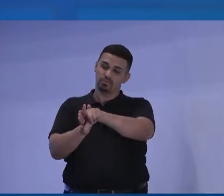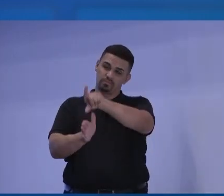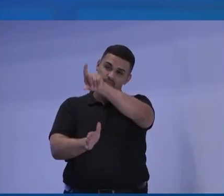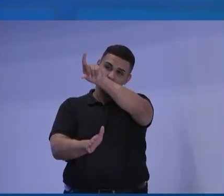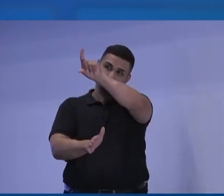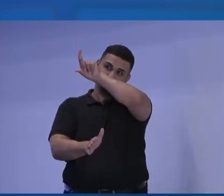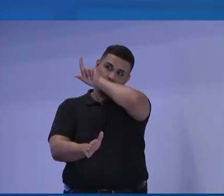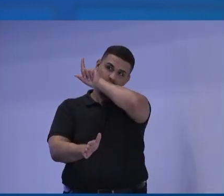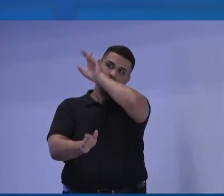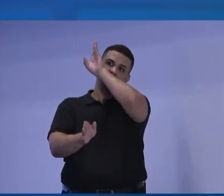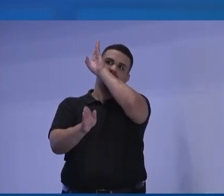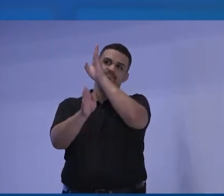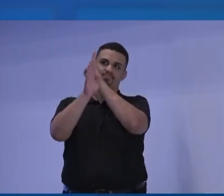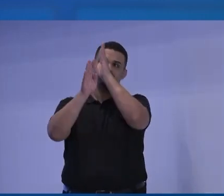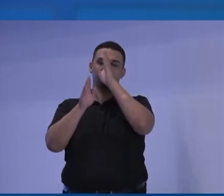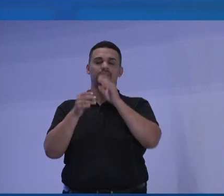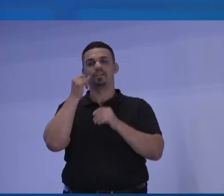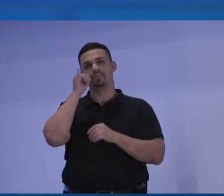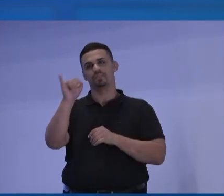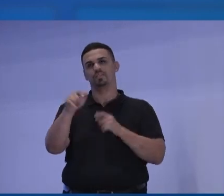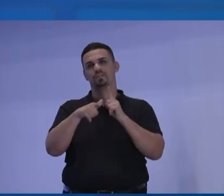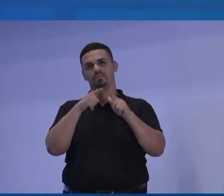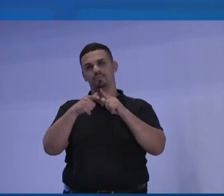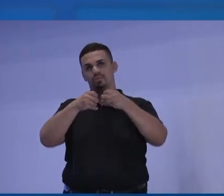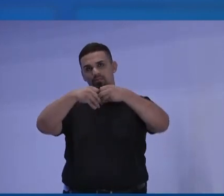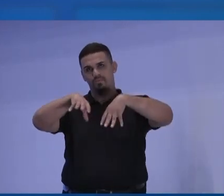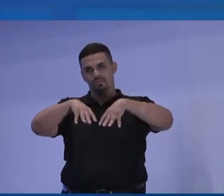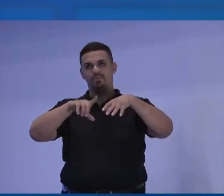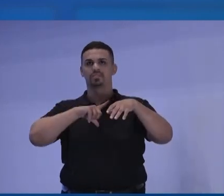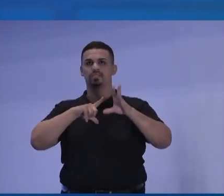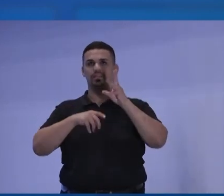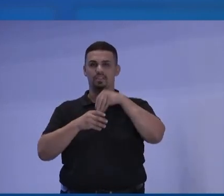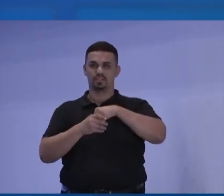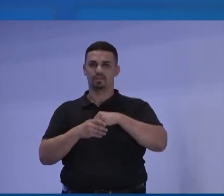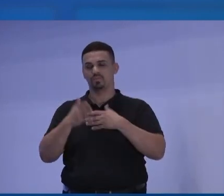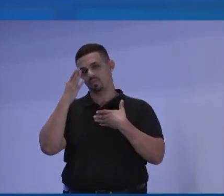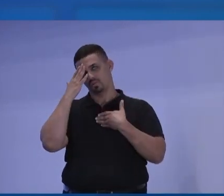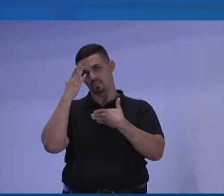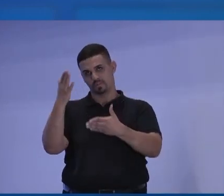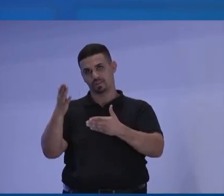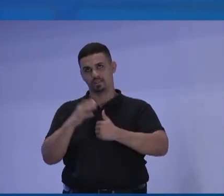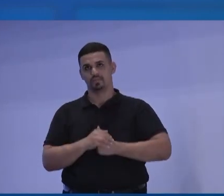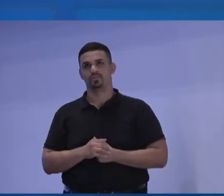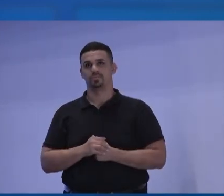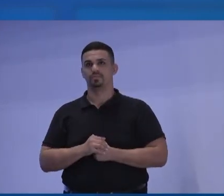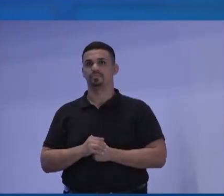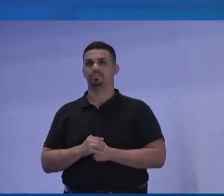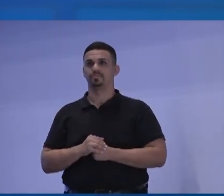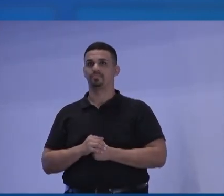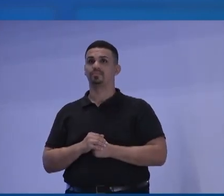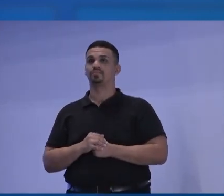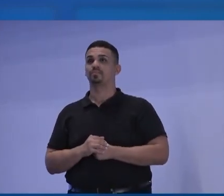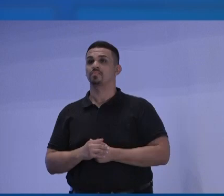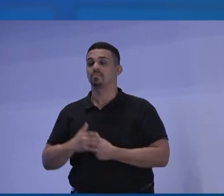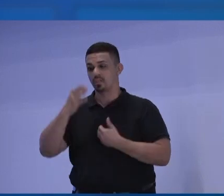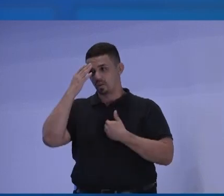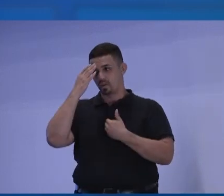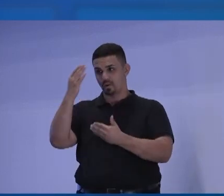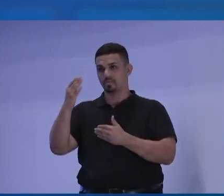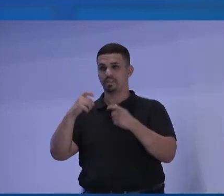precoce, evitando tantas sequelas que temos vistos. Muito obrigada. Muito obrigado, doutora